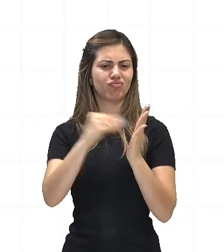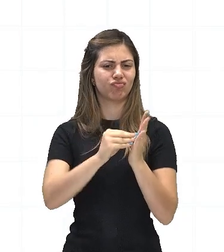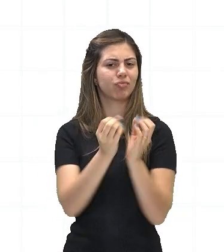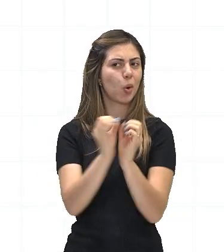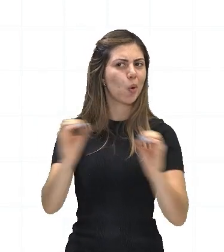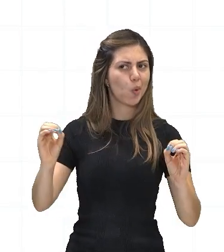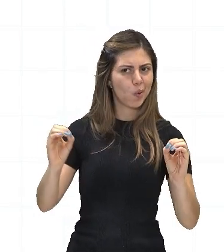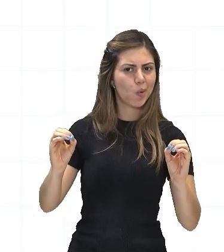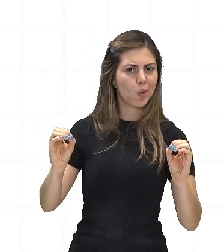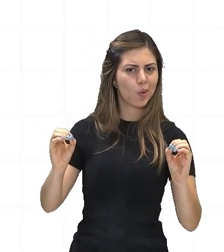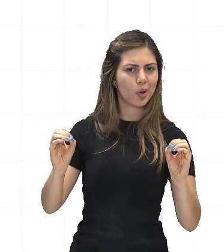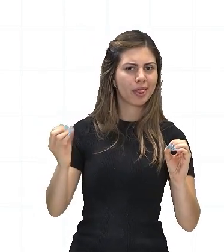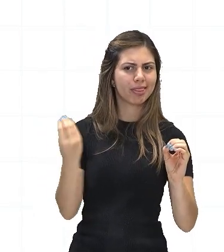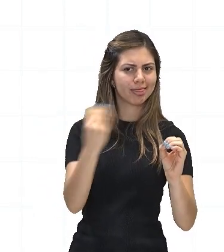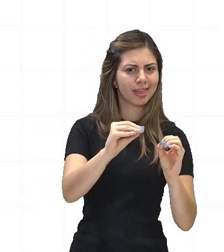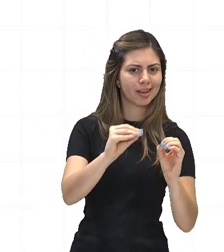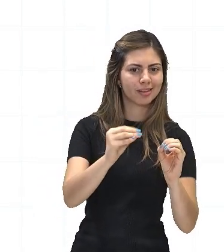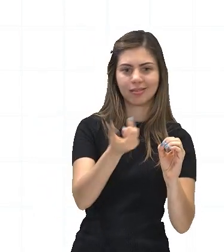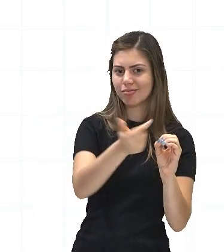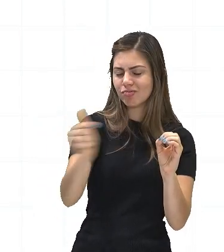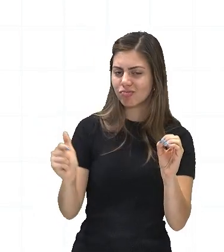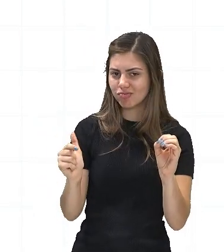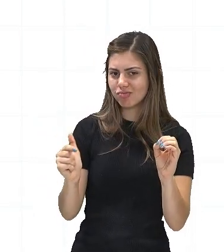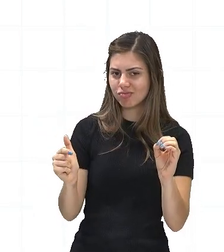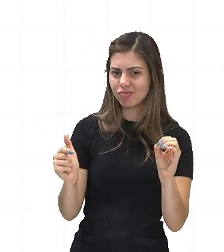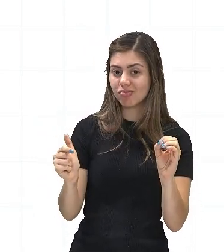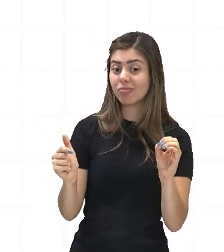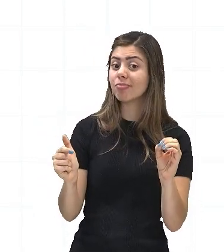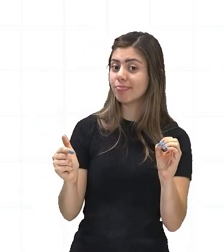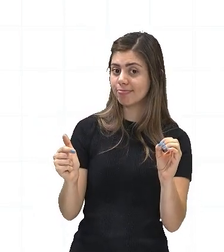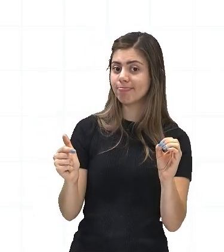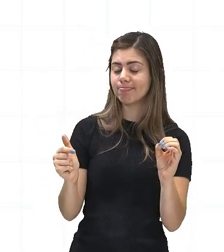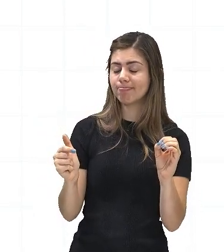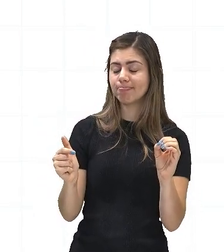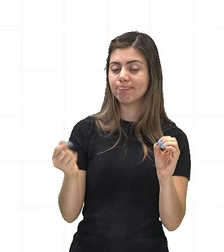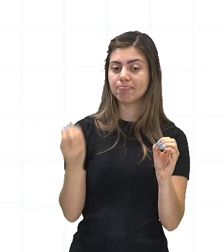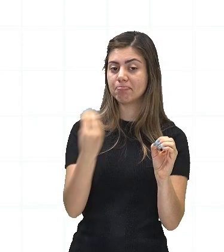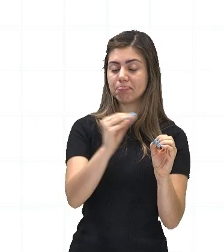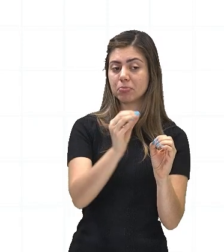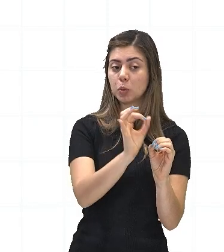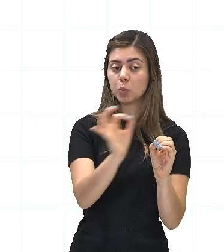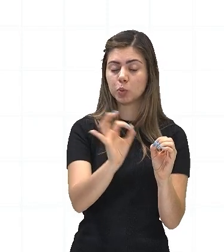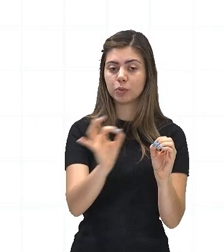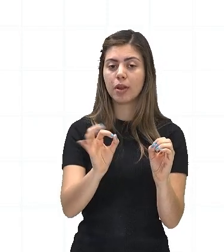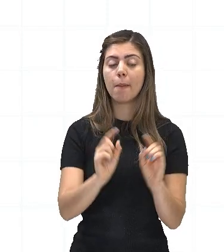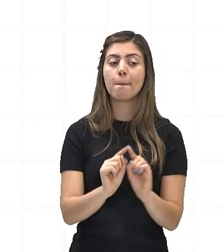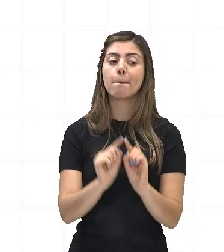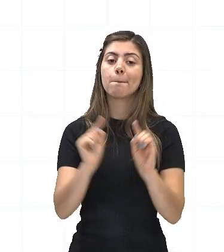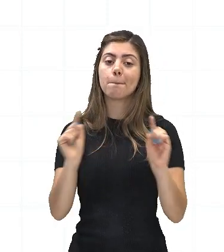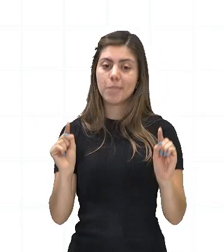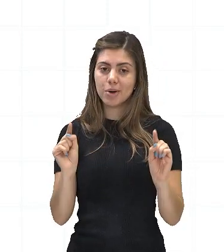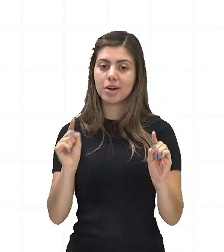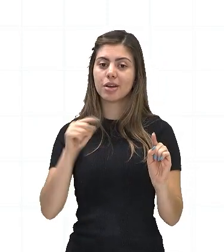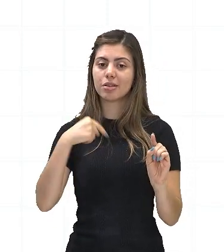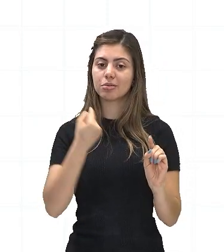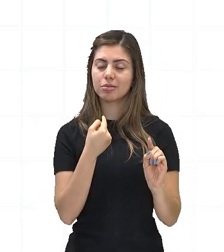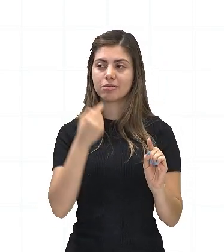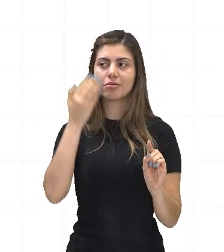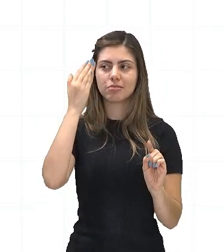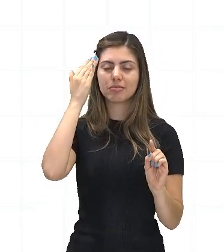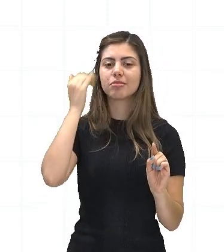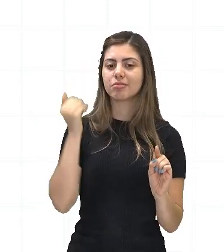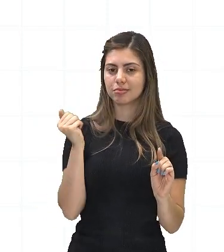oração? Não está. Não está expresso. Porém, ele é